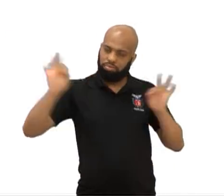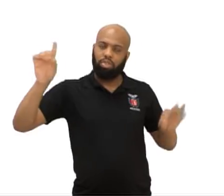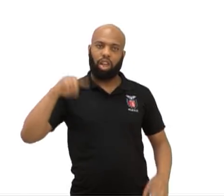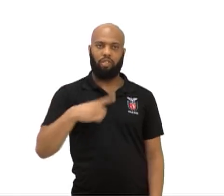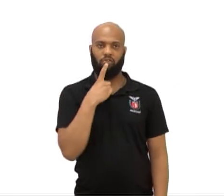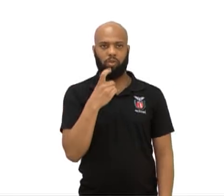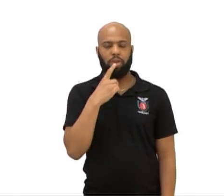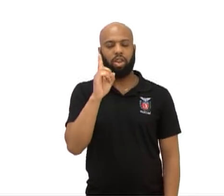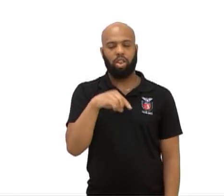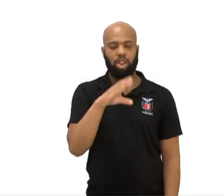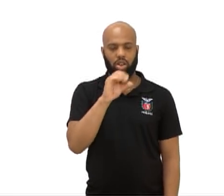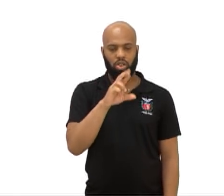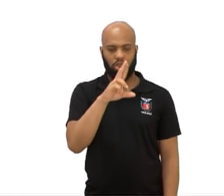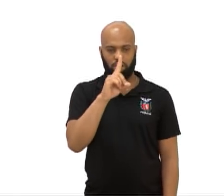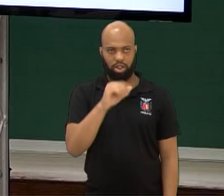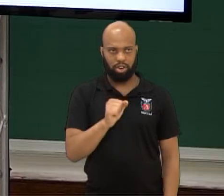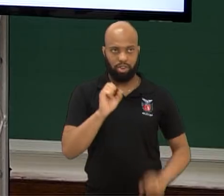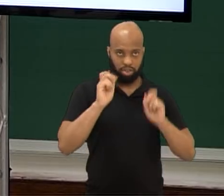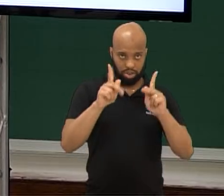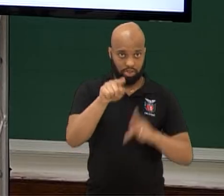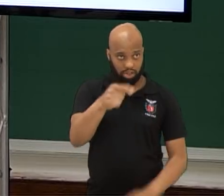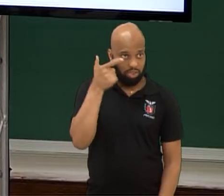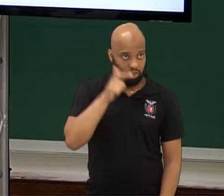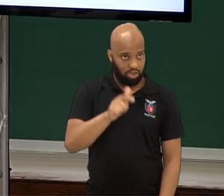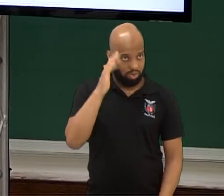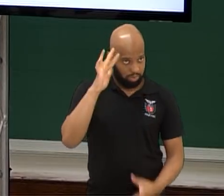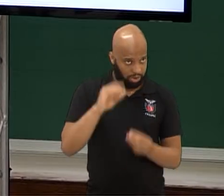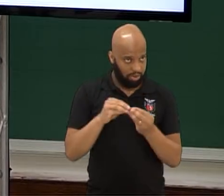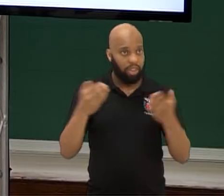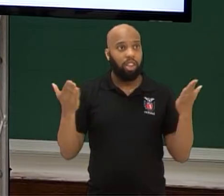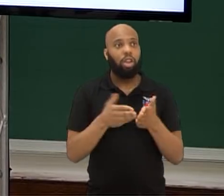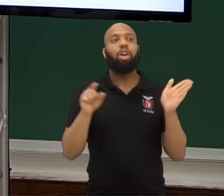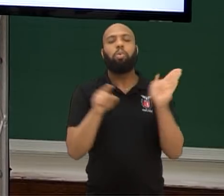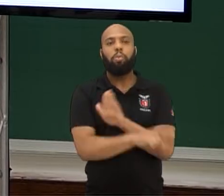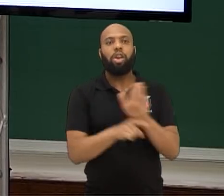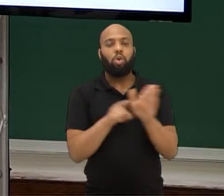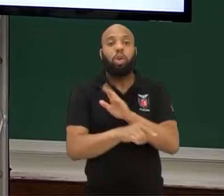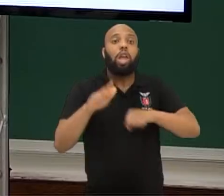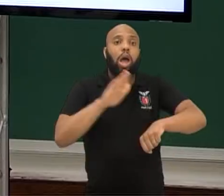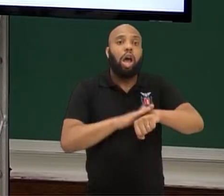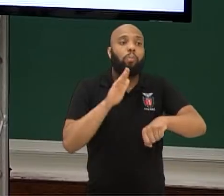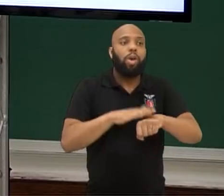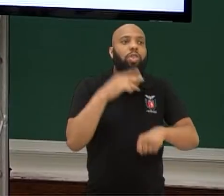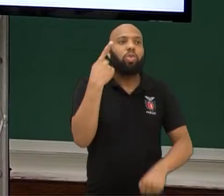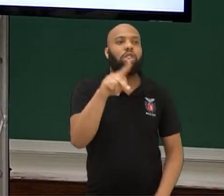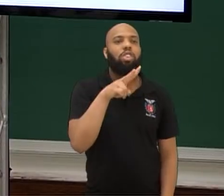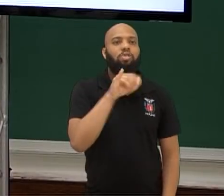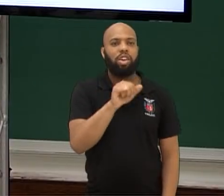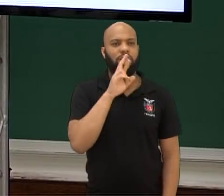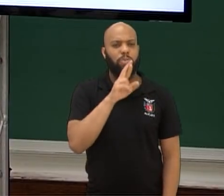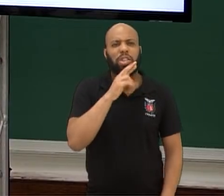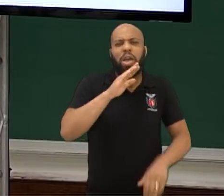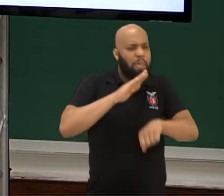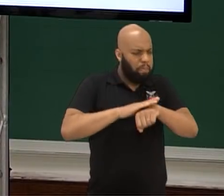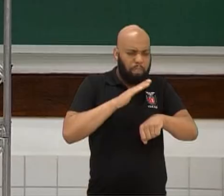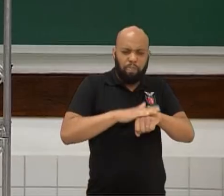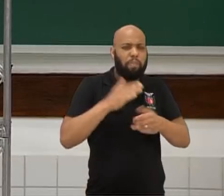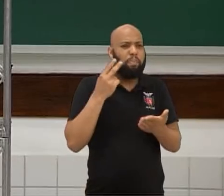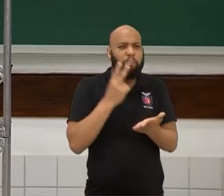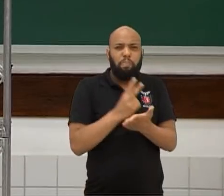corda da nossa circunferência. Beleza? Agora é a vez de vocês resolverem. Eu quero que